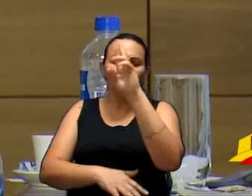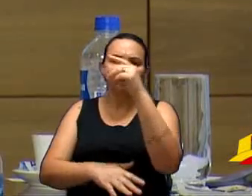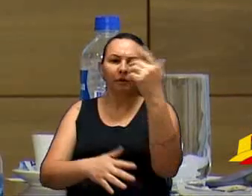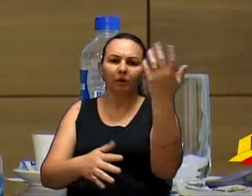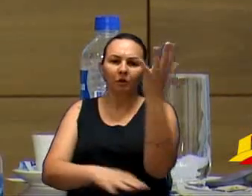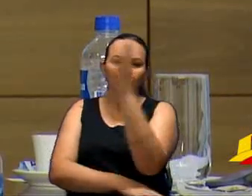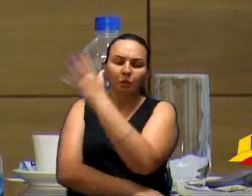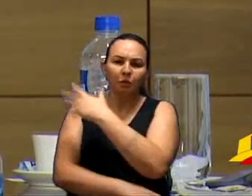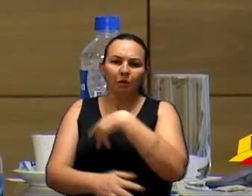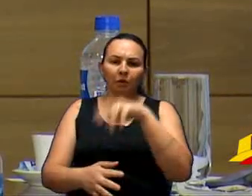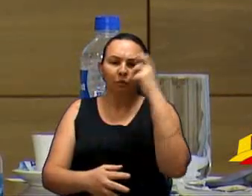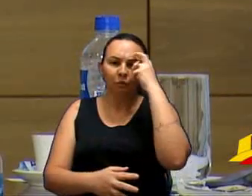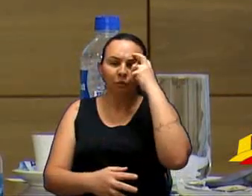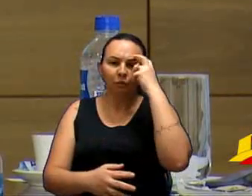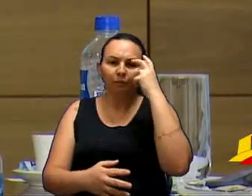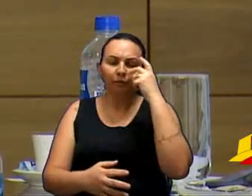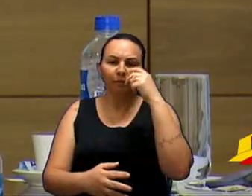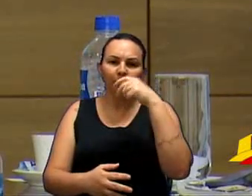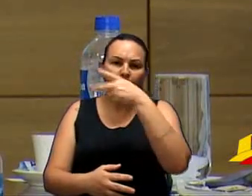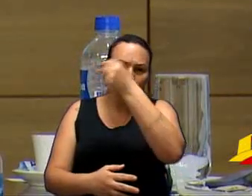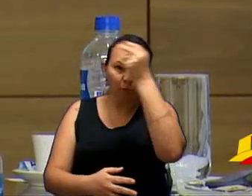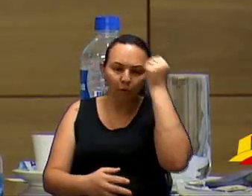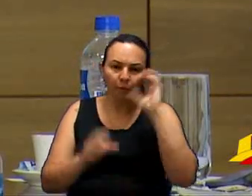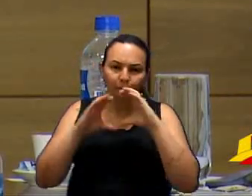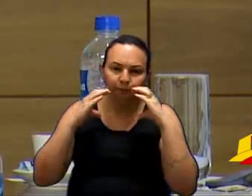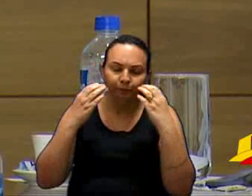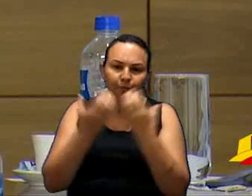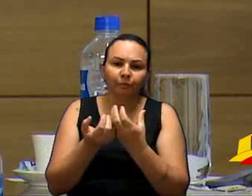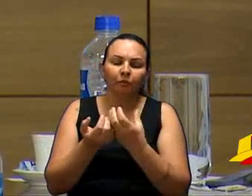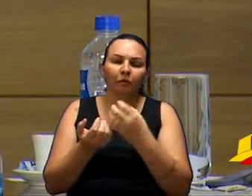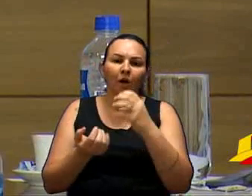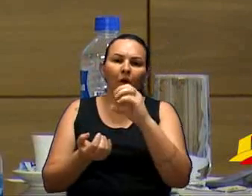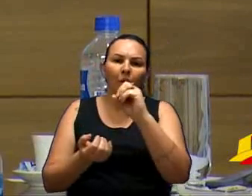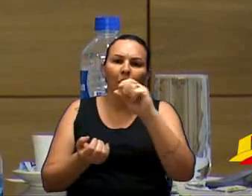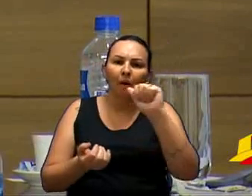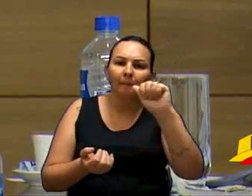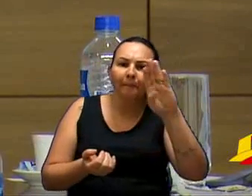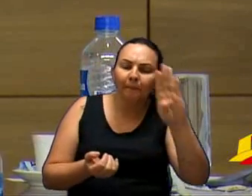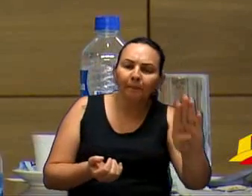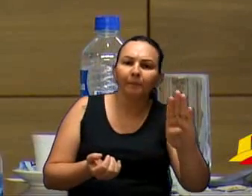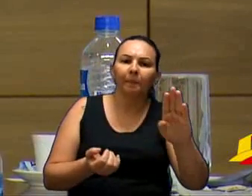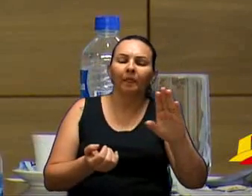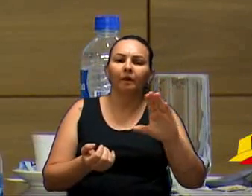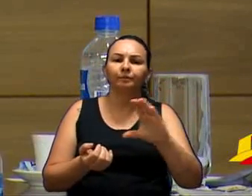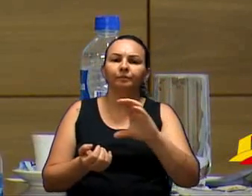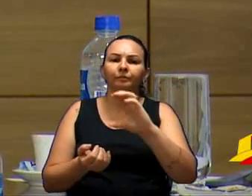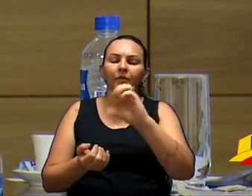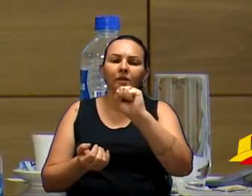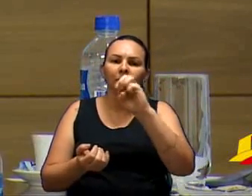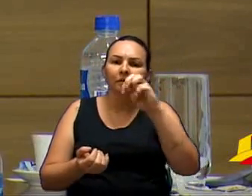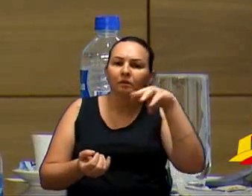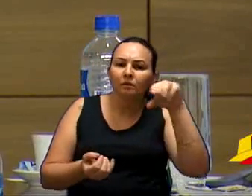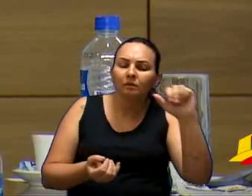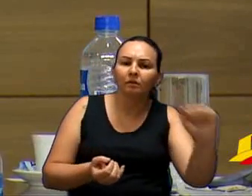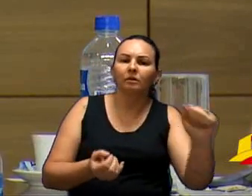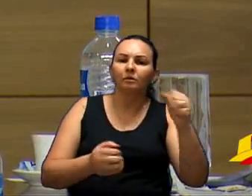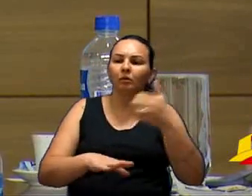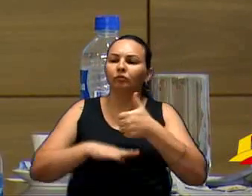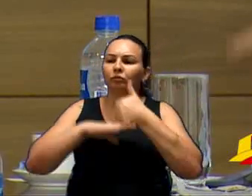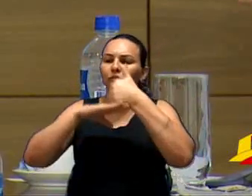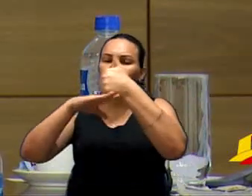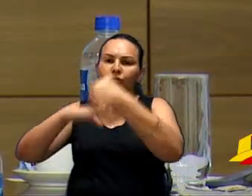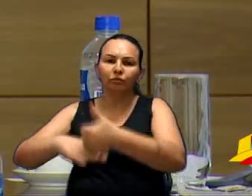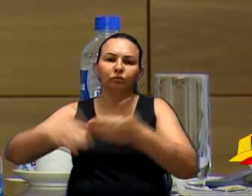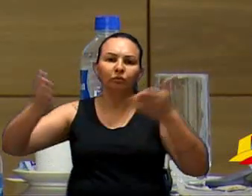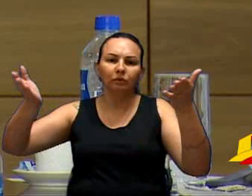câmara municipal pela oab pela sema necessariamente pela secretaria que está aqui